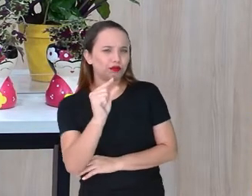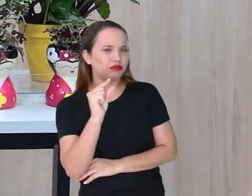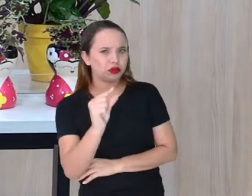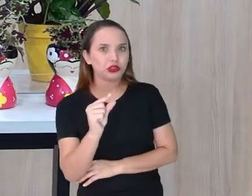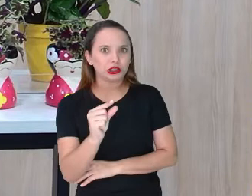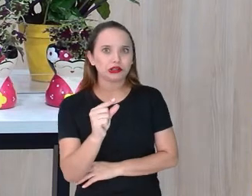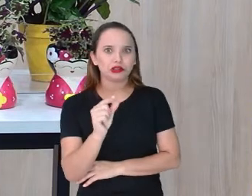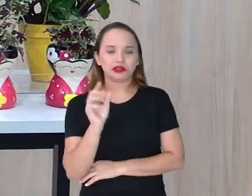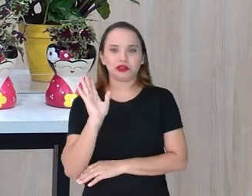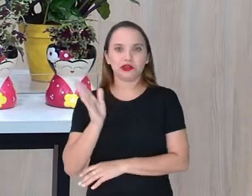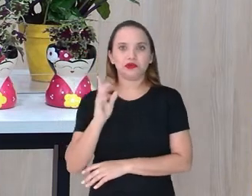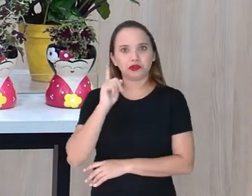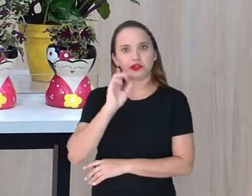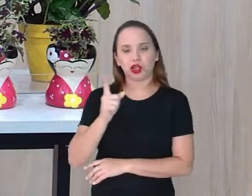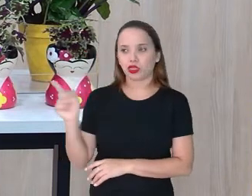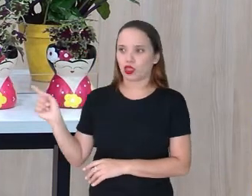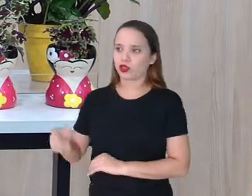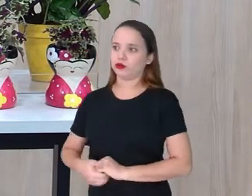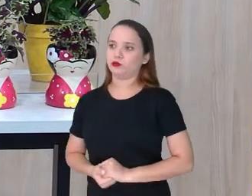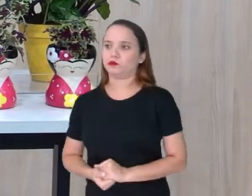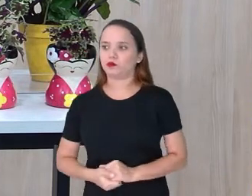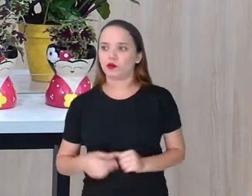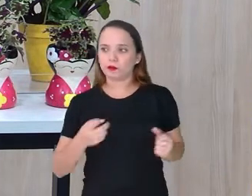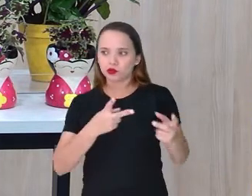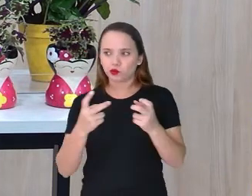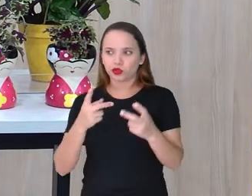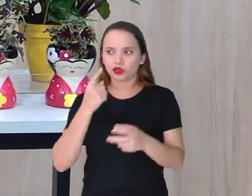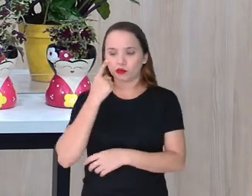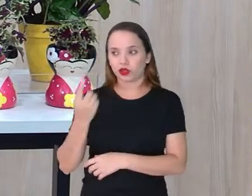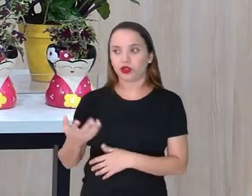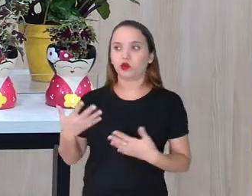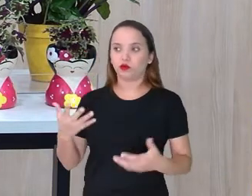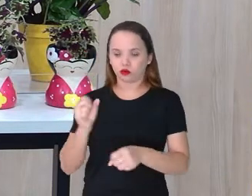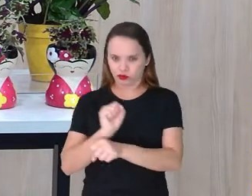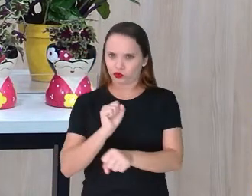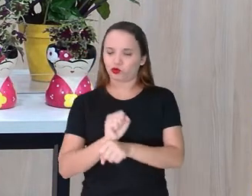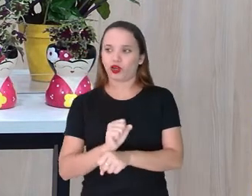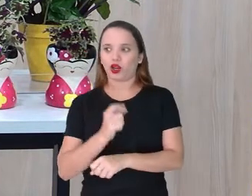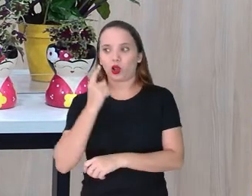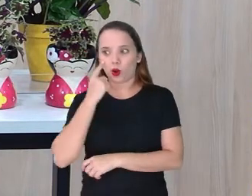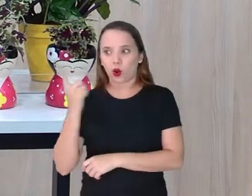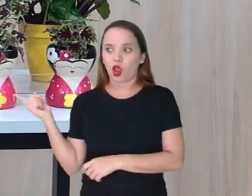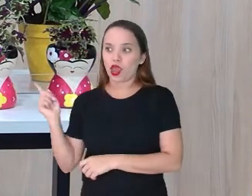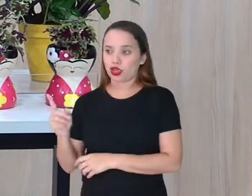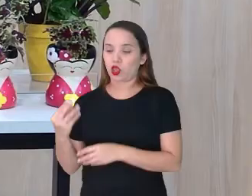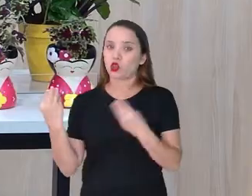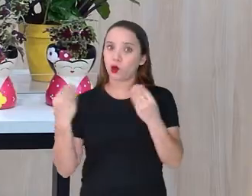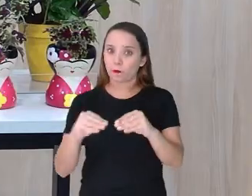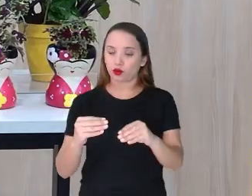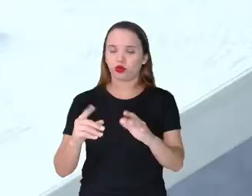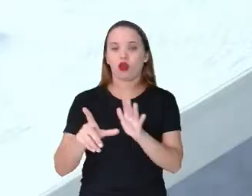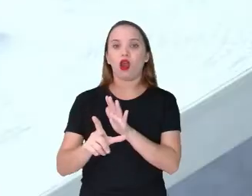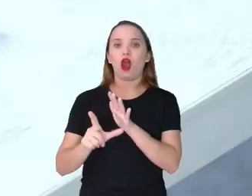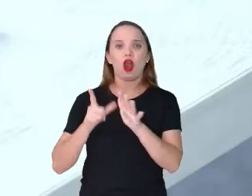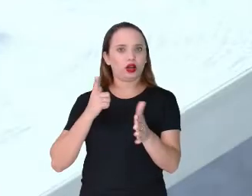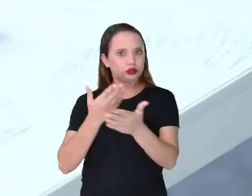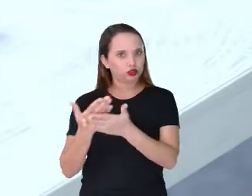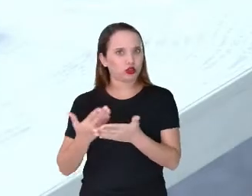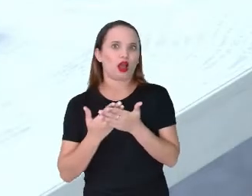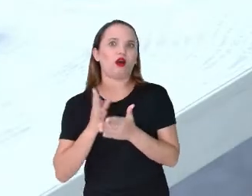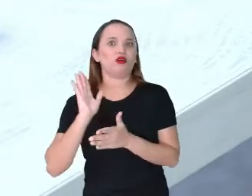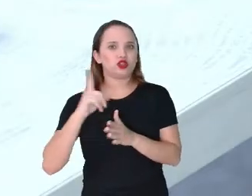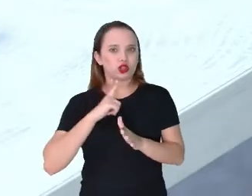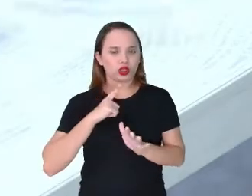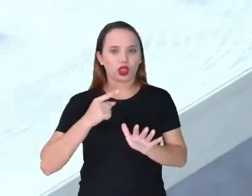já uma quantidade de clorofila para a gente ver. Então, vamos aguardar. Essa aqui eu coloquei antes da aula. Nós já temos aqui